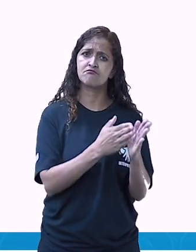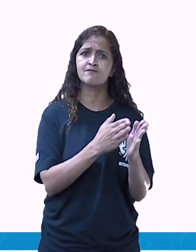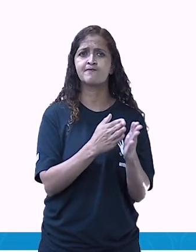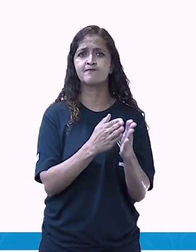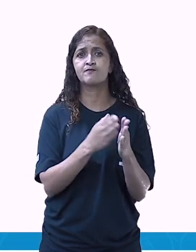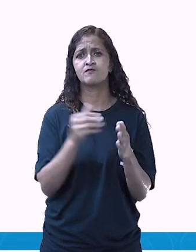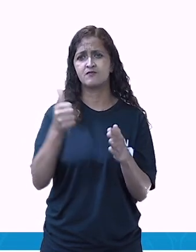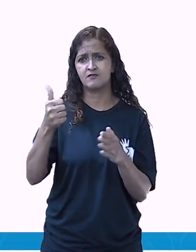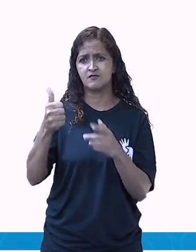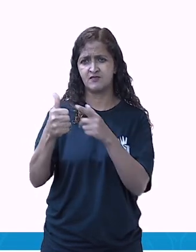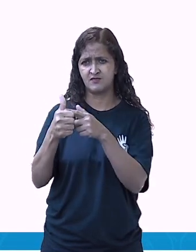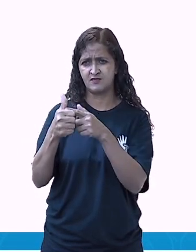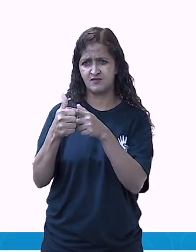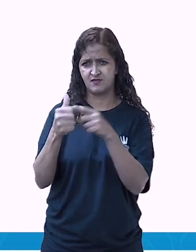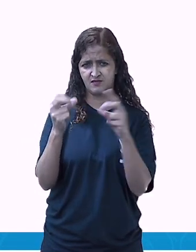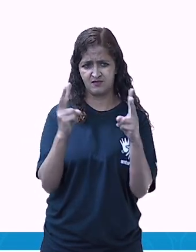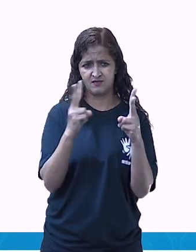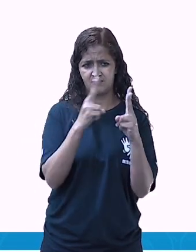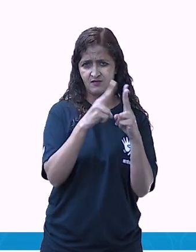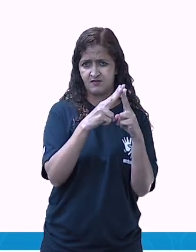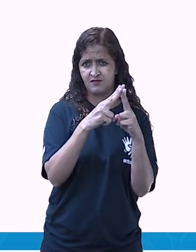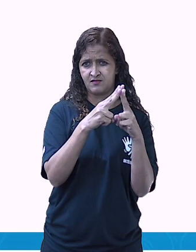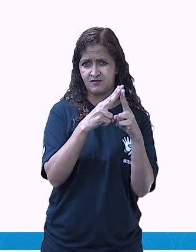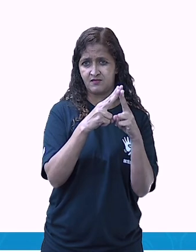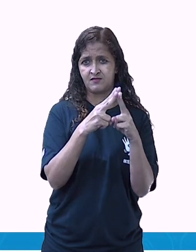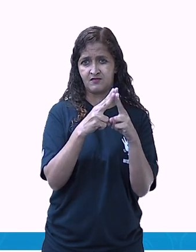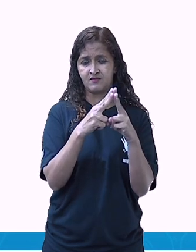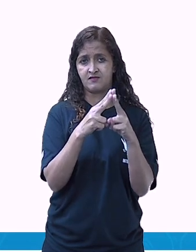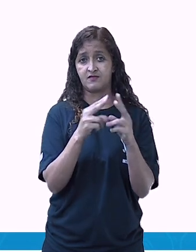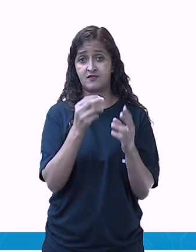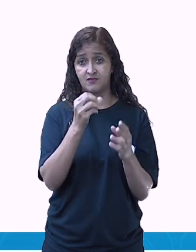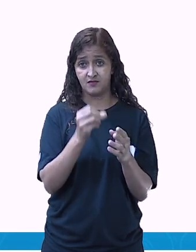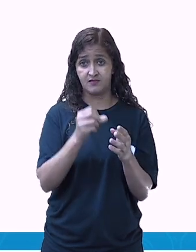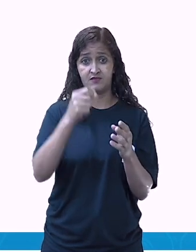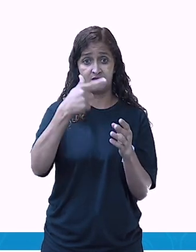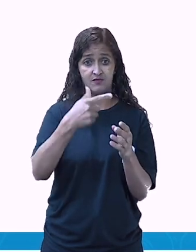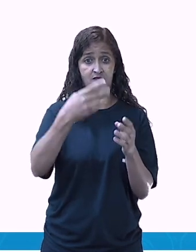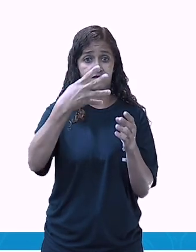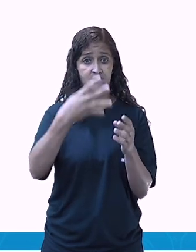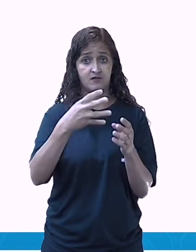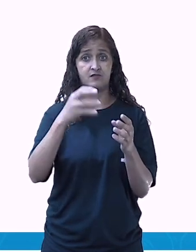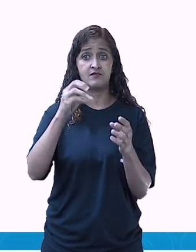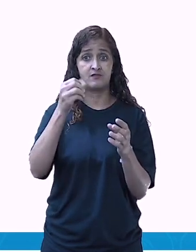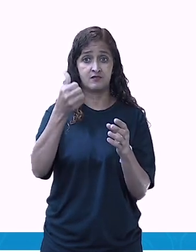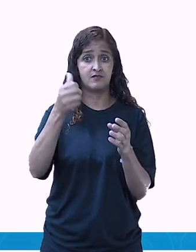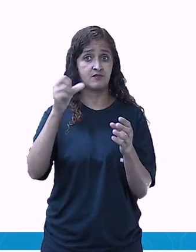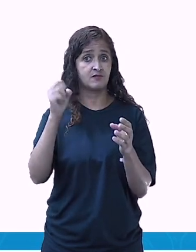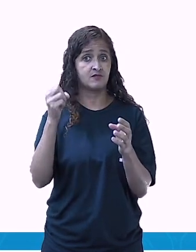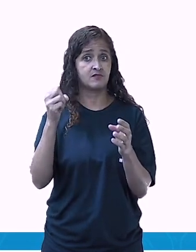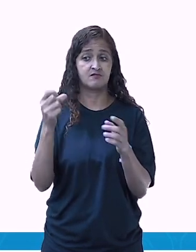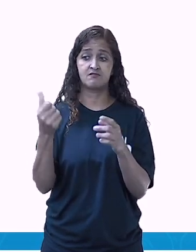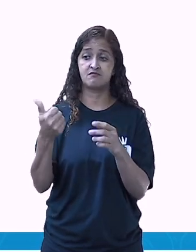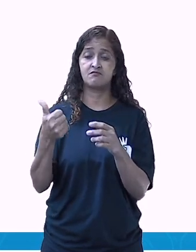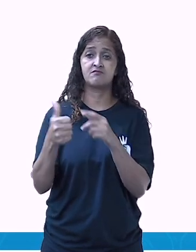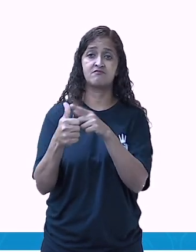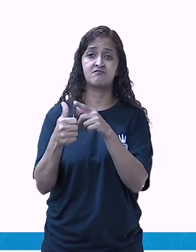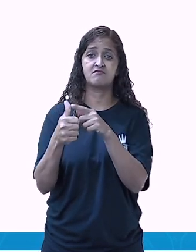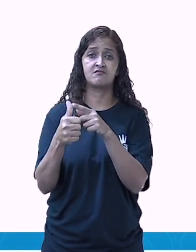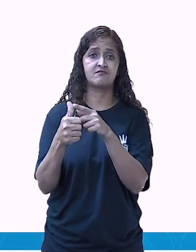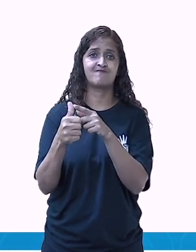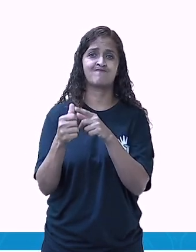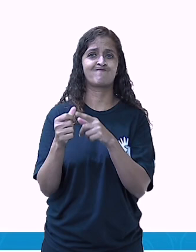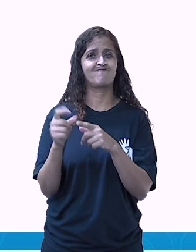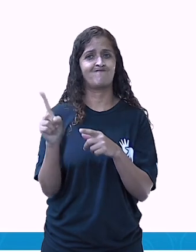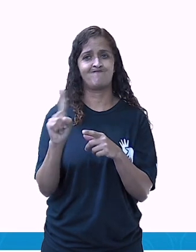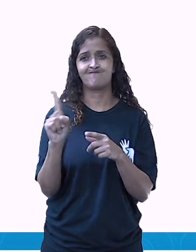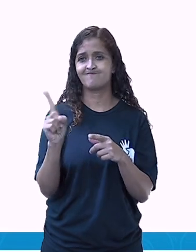O número 1 é par? Não falou que par é 0, 2, 4, 6 e 8? 1 não é par,